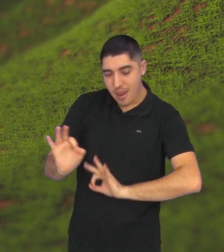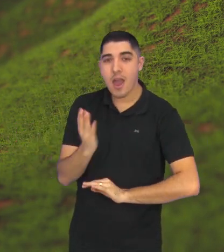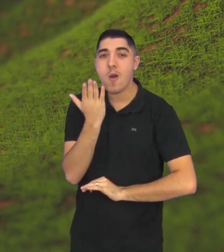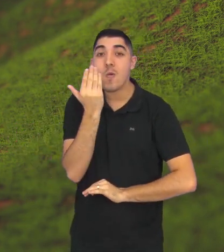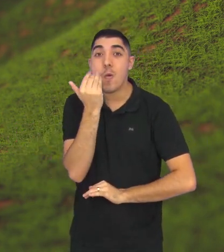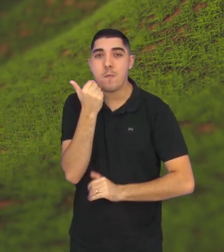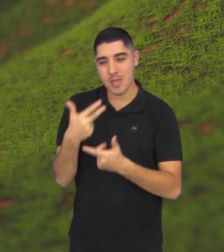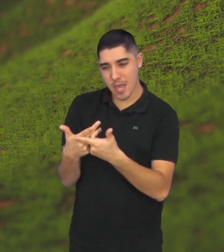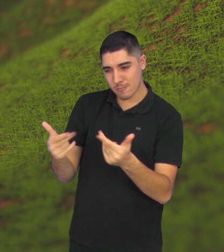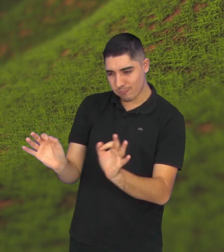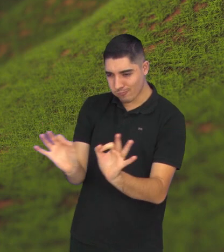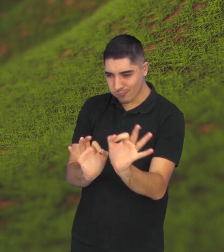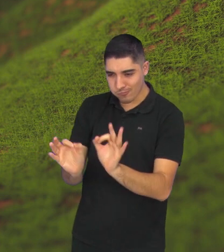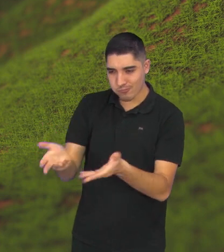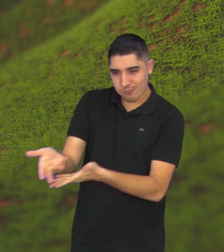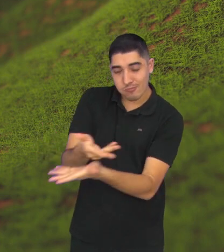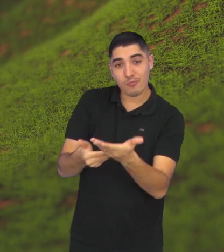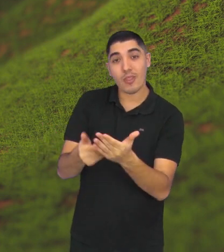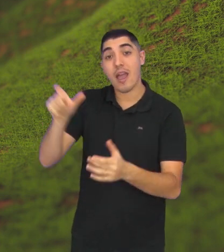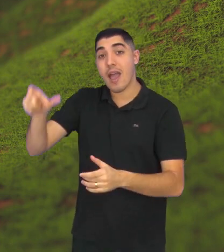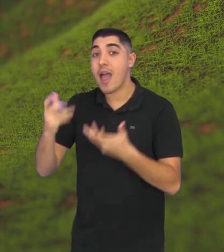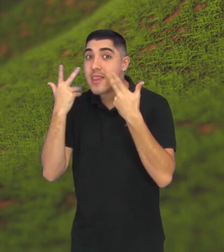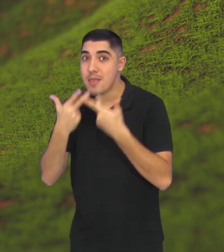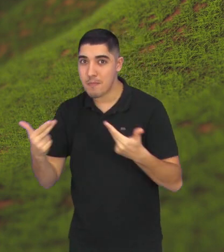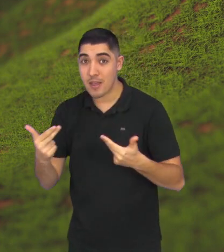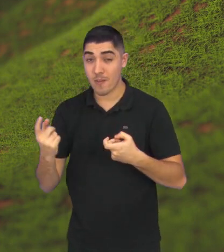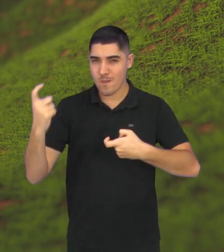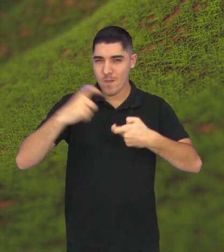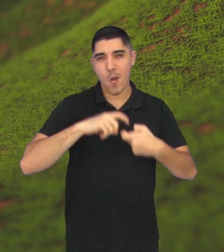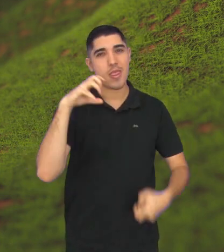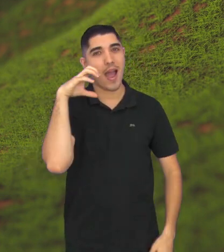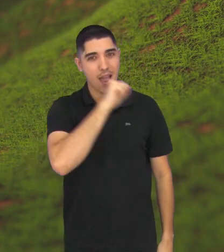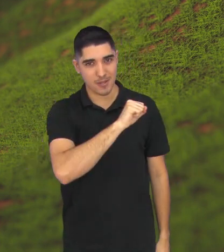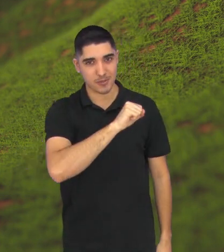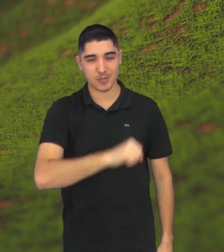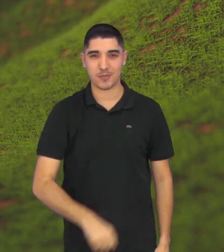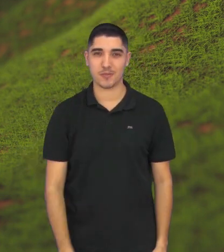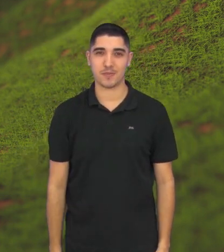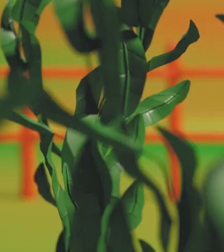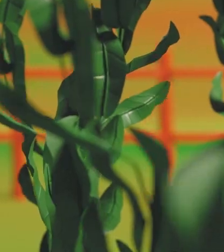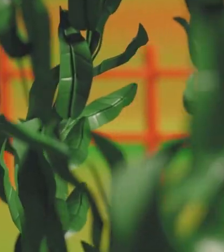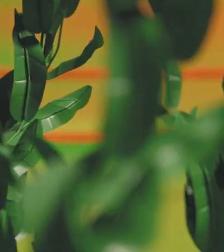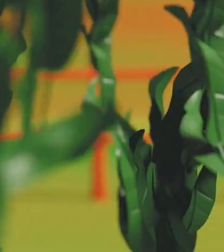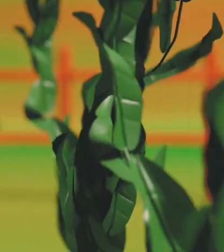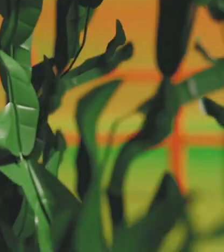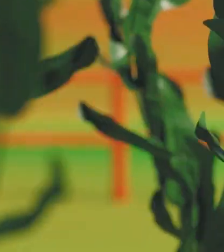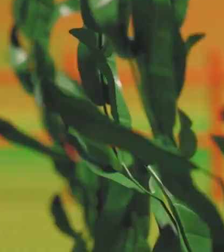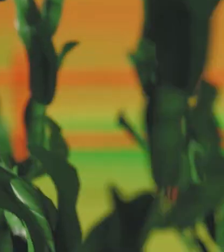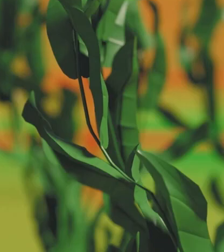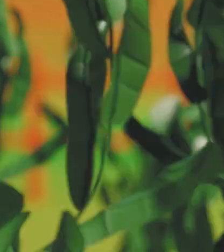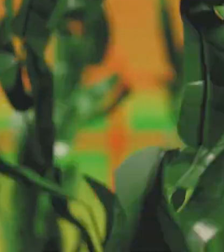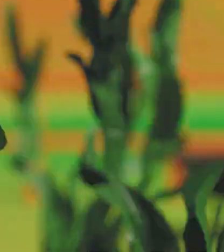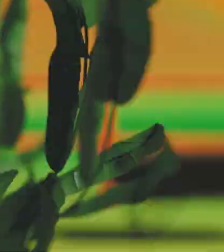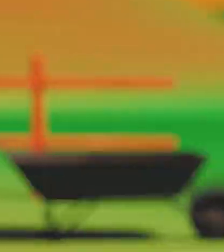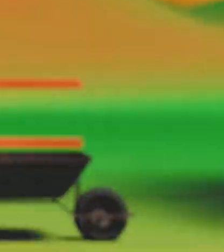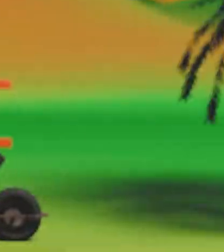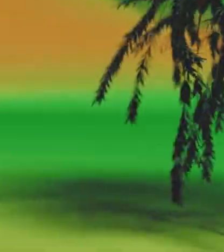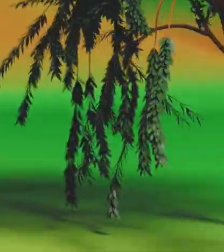um enriquecimento ambiental para alimentar um coati. A gente volta já já!